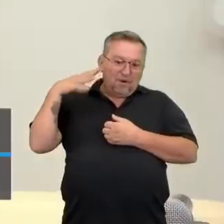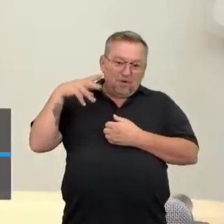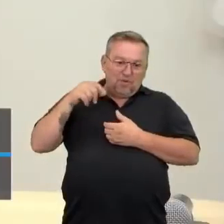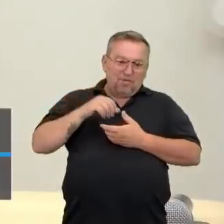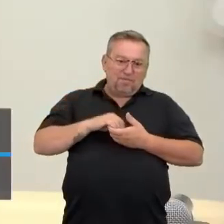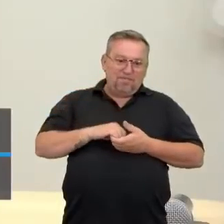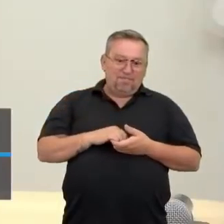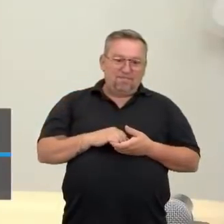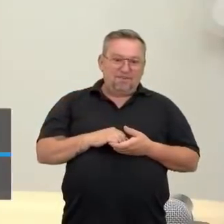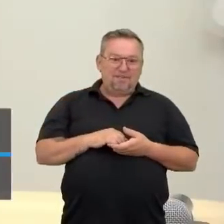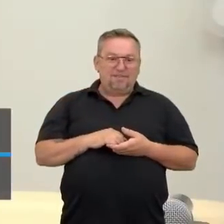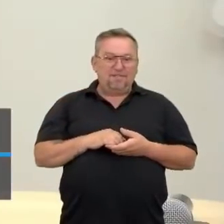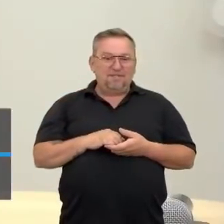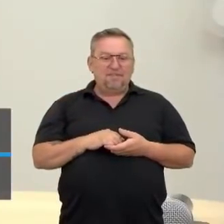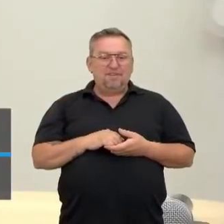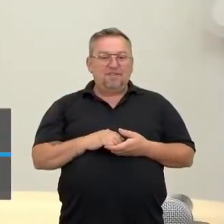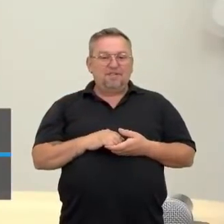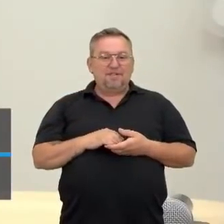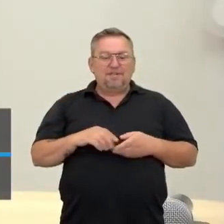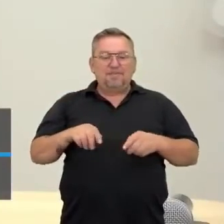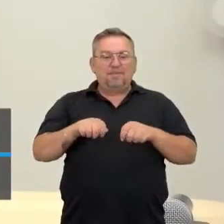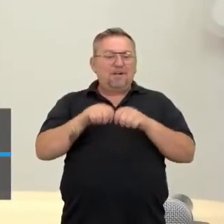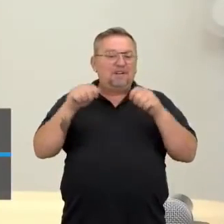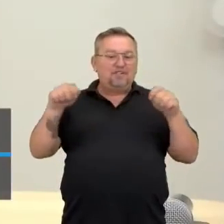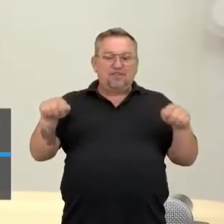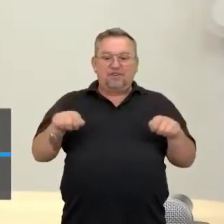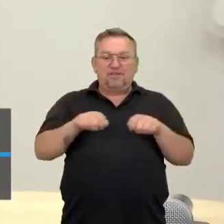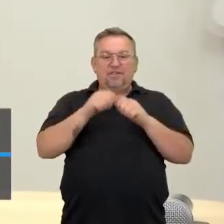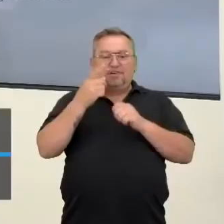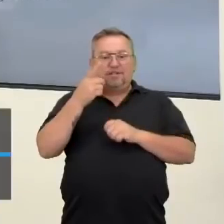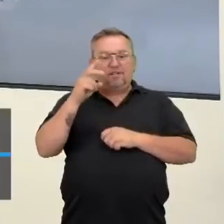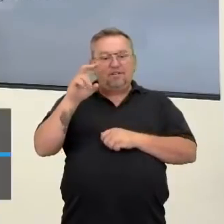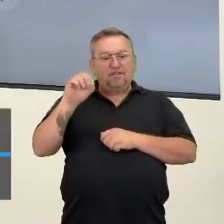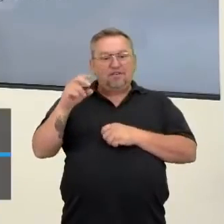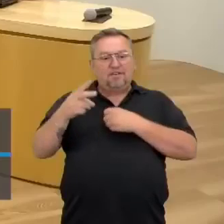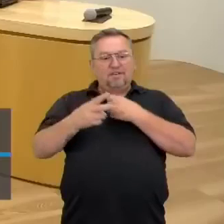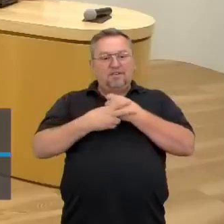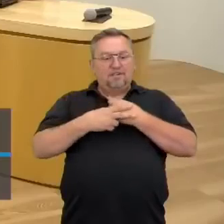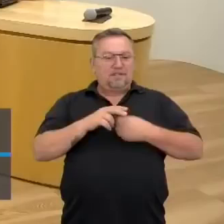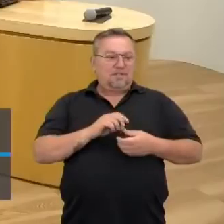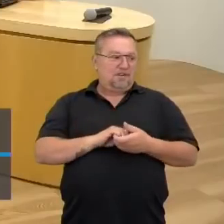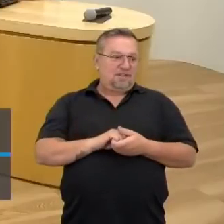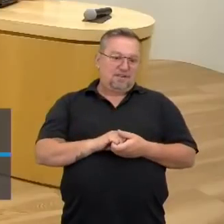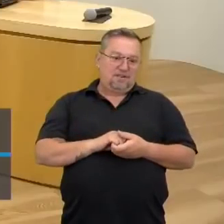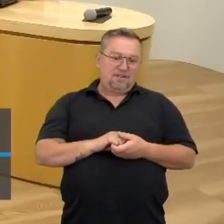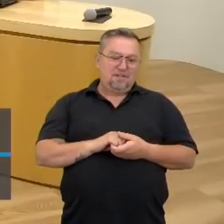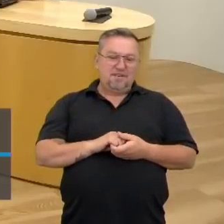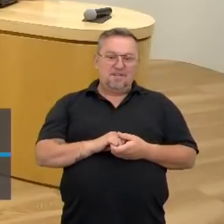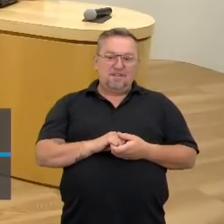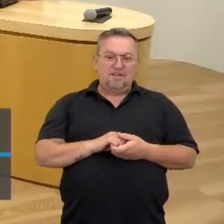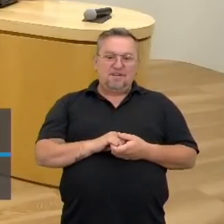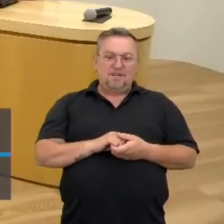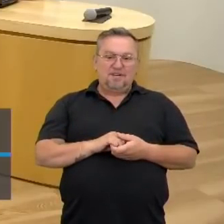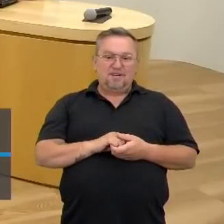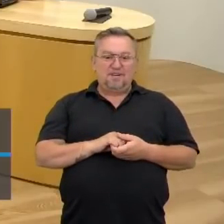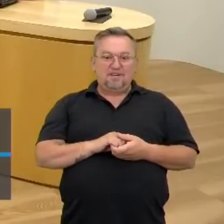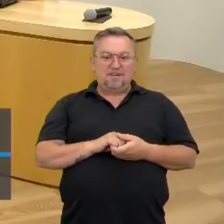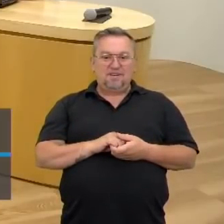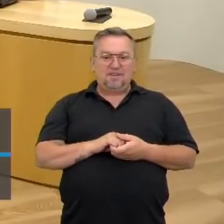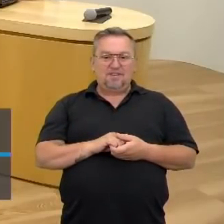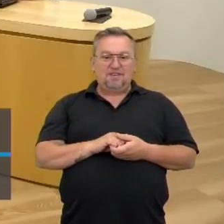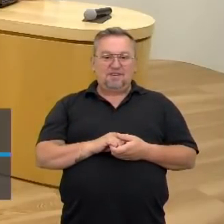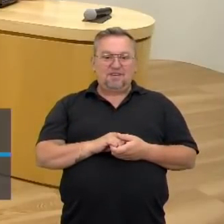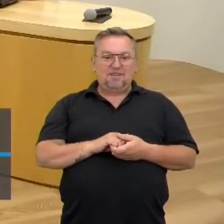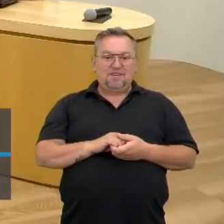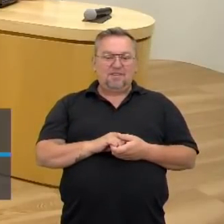cor, João? Não, little by little. Little by little, aos né? pouquinhos a gente vai aprendendo. E lembrando que em inglês é aquilo, né? I went, you went, he went,